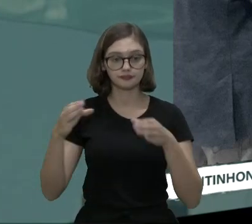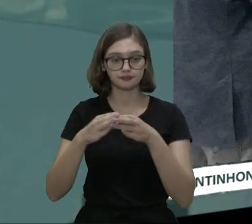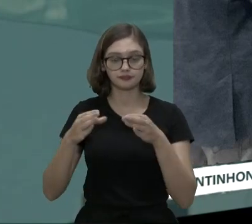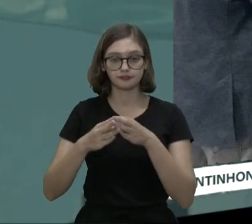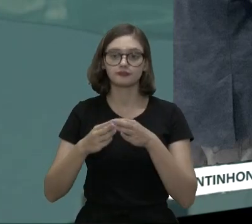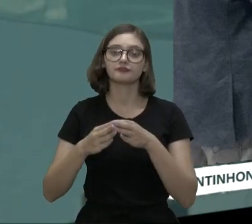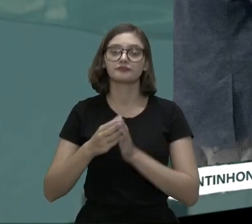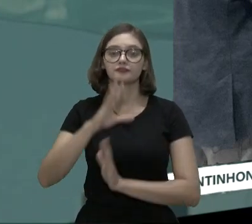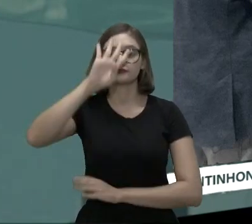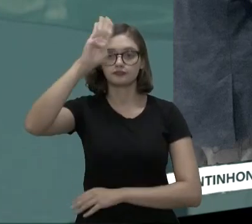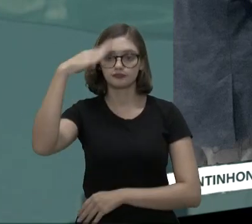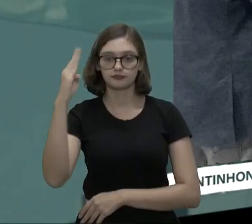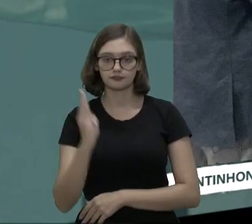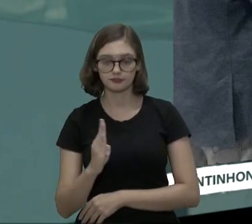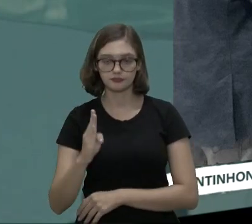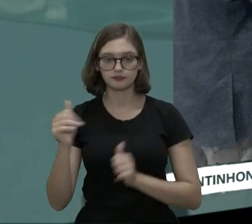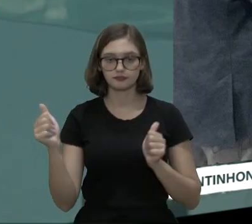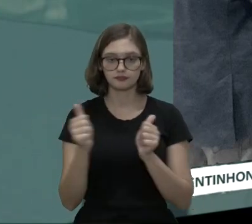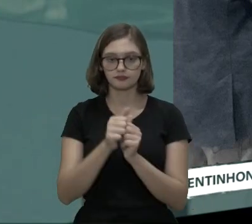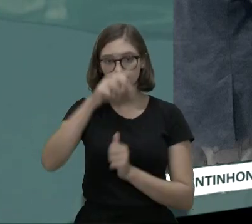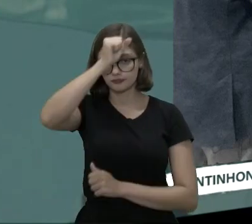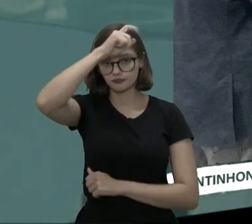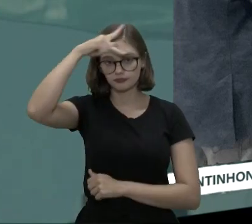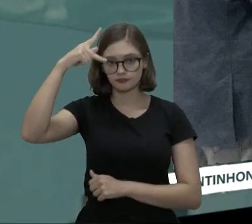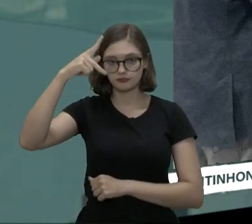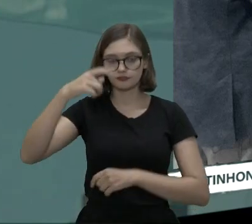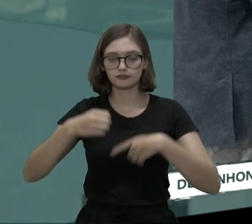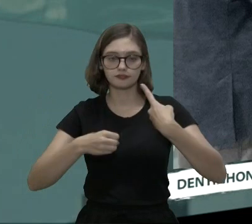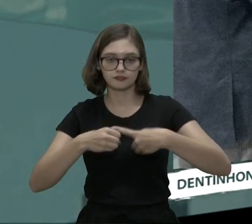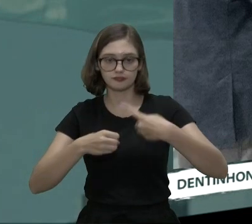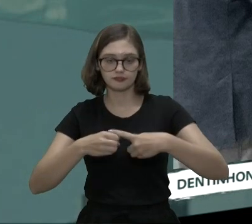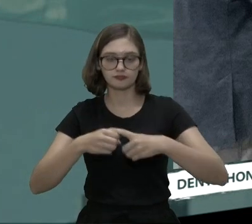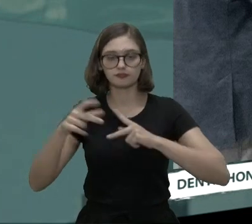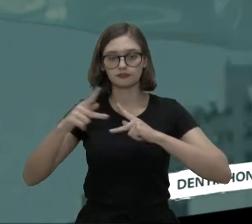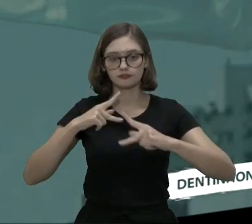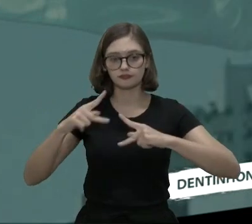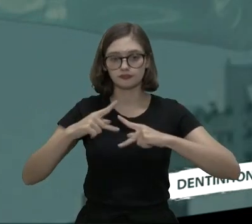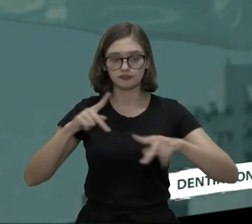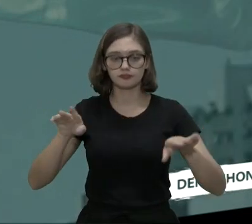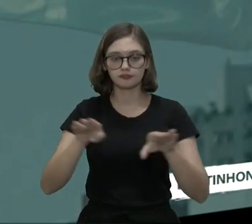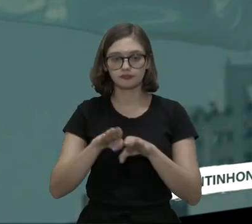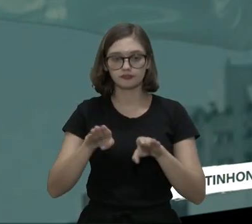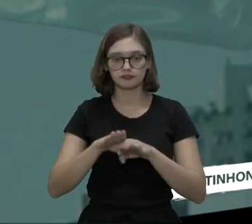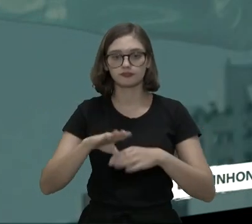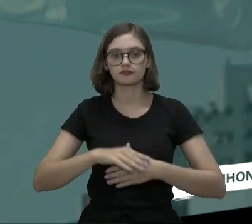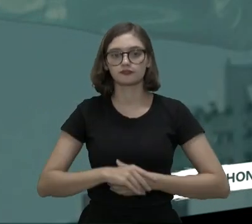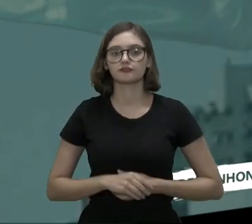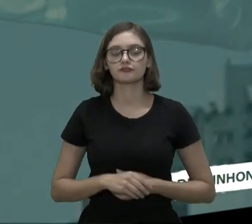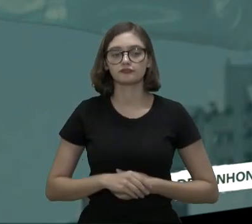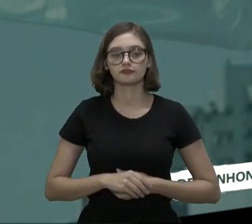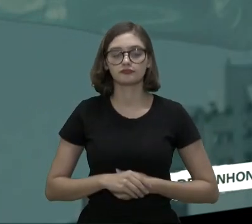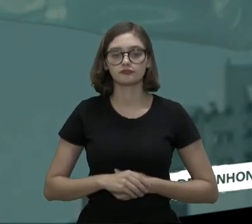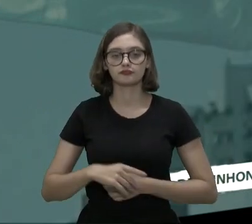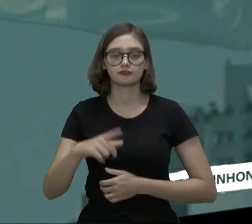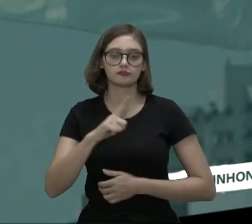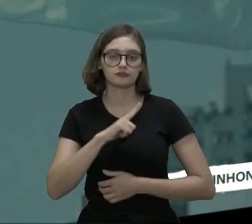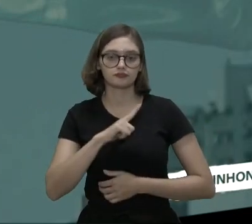nacional do PP, juntamente com o prefeito municipal. Tivemos em São José dos Campos também. Temos aí